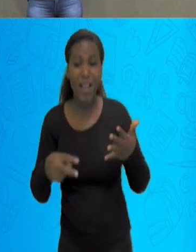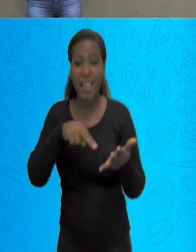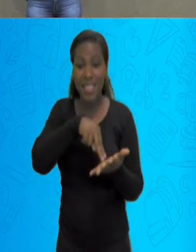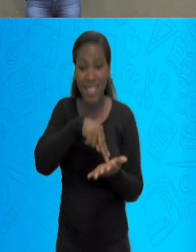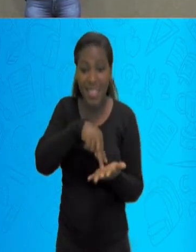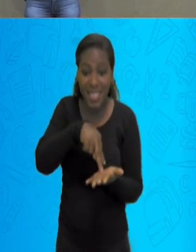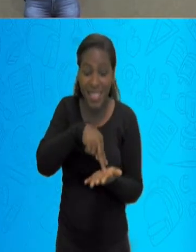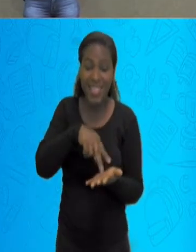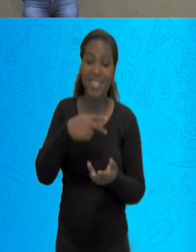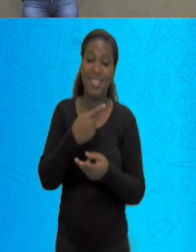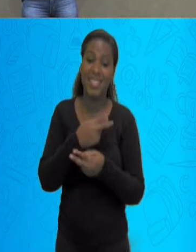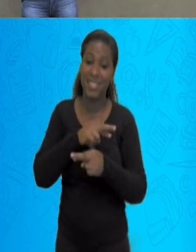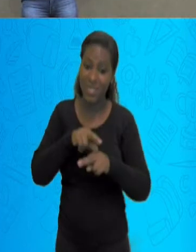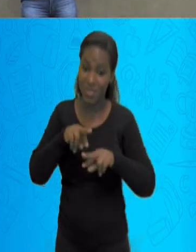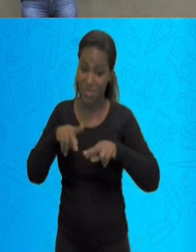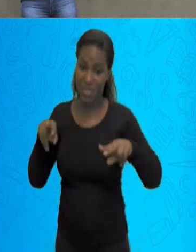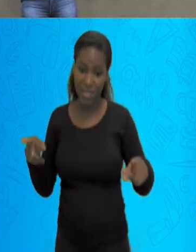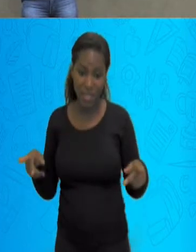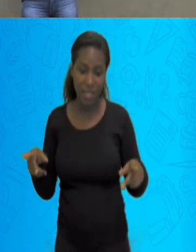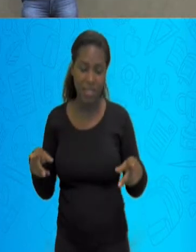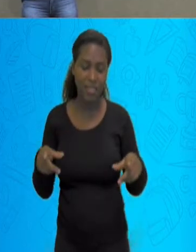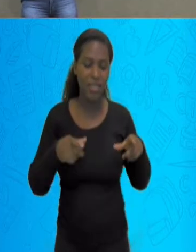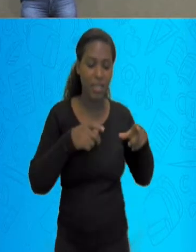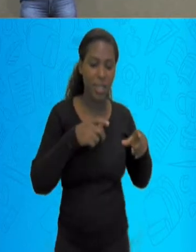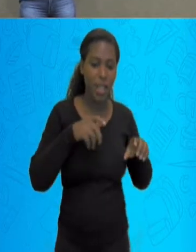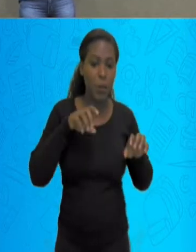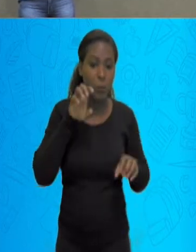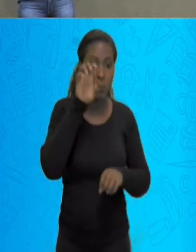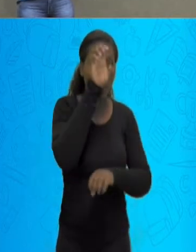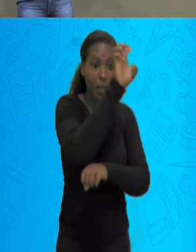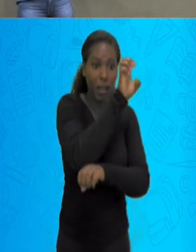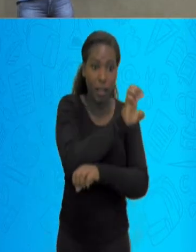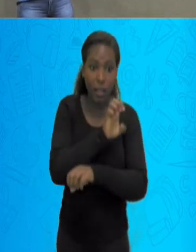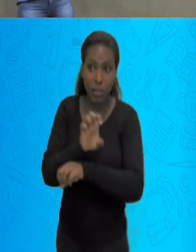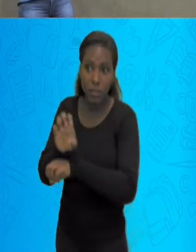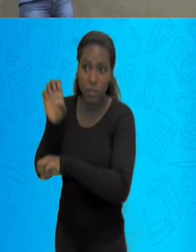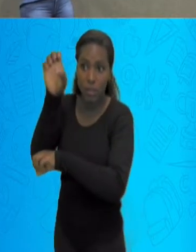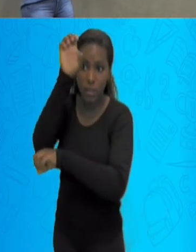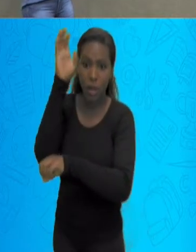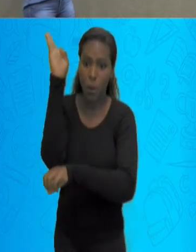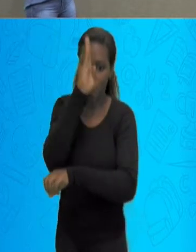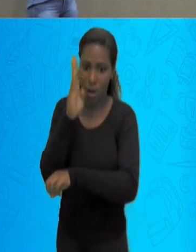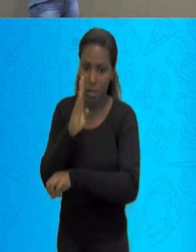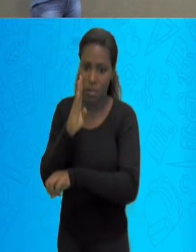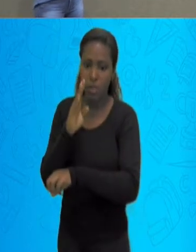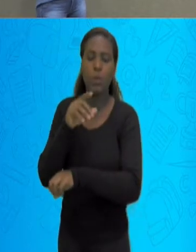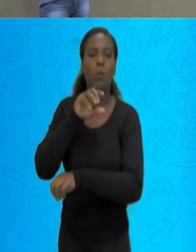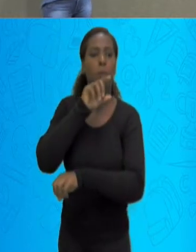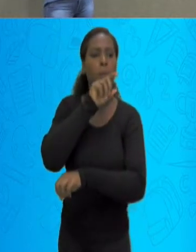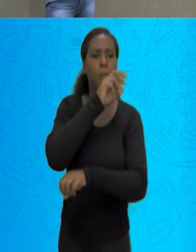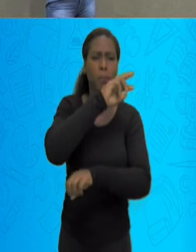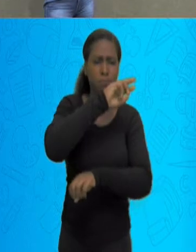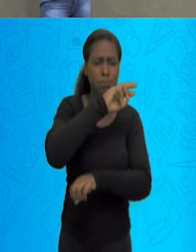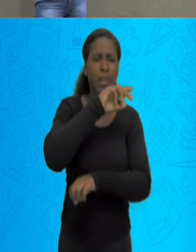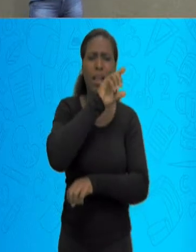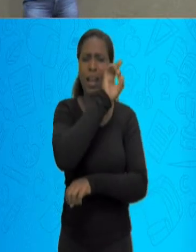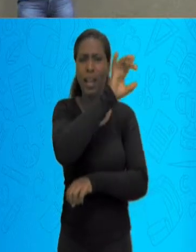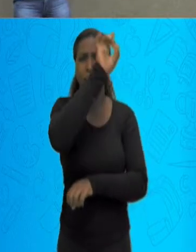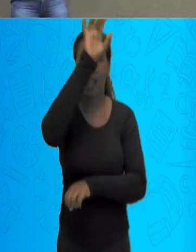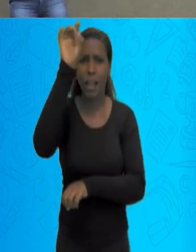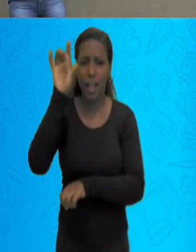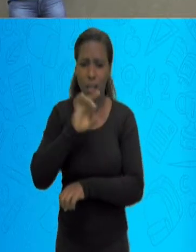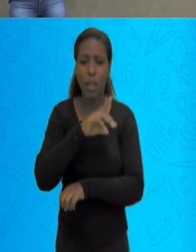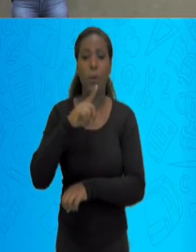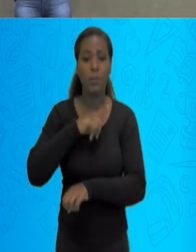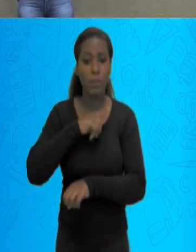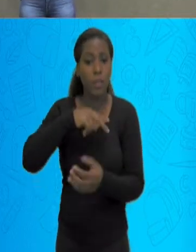ela é muito importante. Então, cada região tem a sua parte cultural. Então, vamos falar um pouquinho do